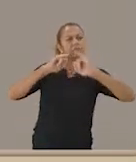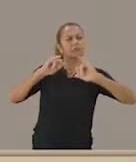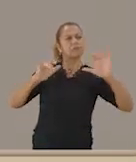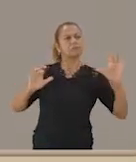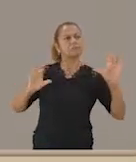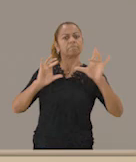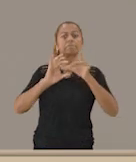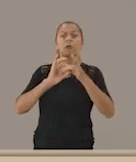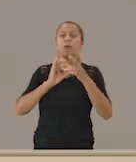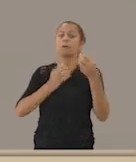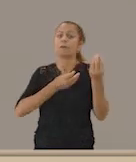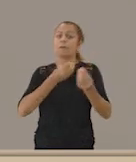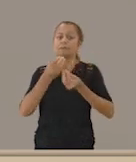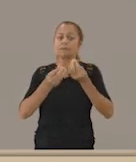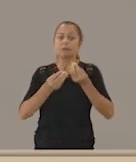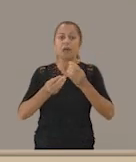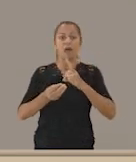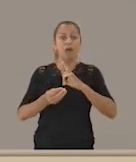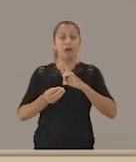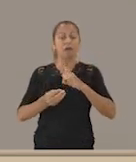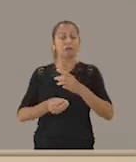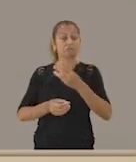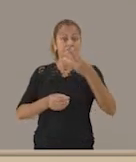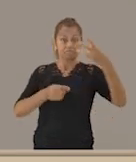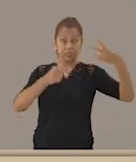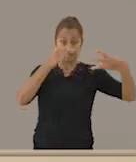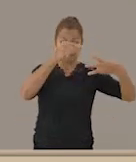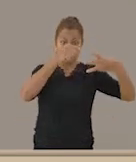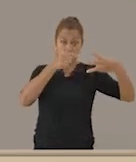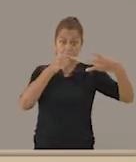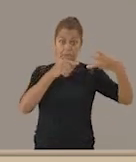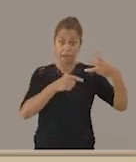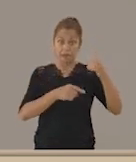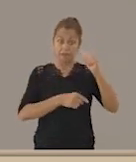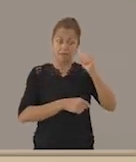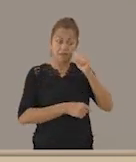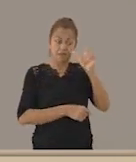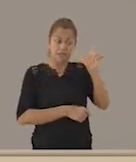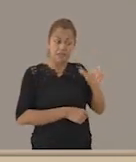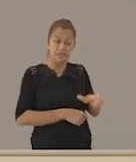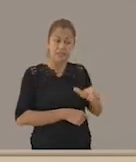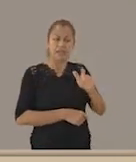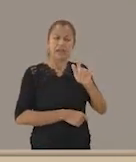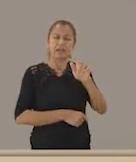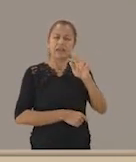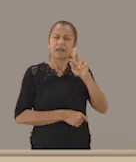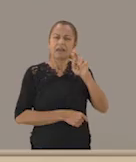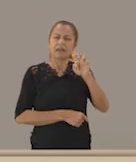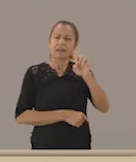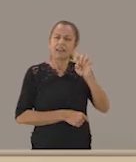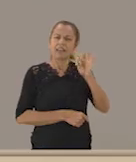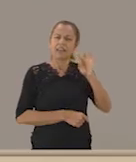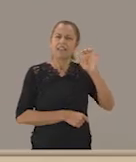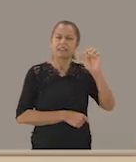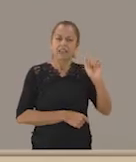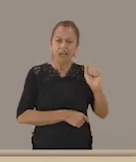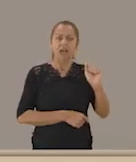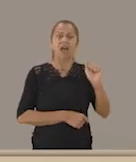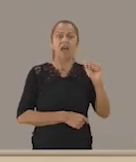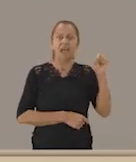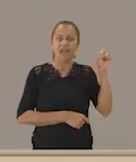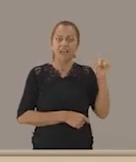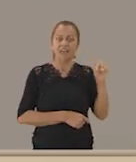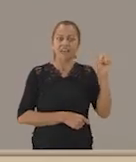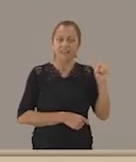As três notícias relatam uma resposta de Greta Thunberg, ativista ambiental, ao tweet de Donald Trump, solicitando o fim